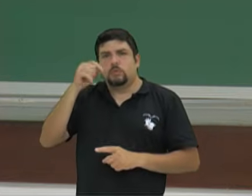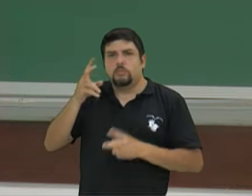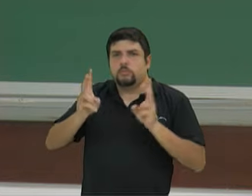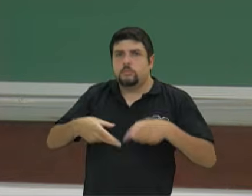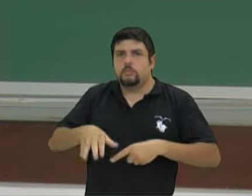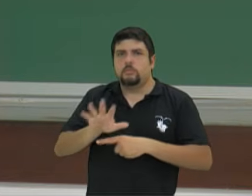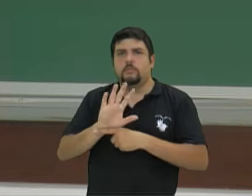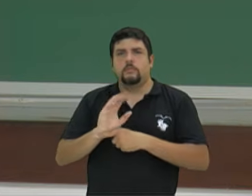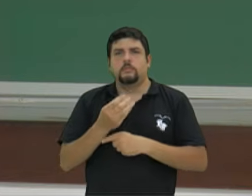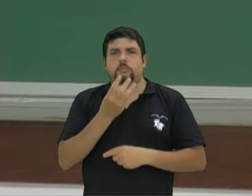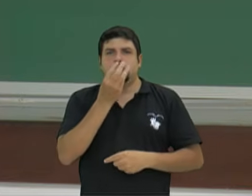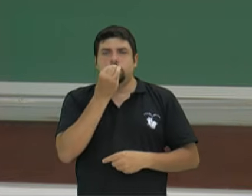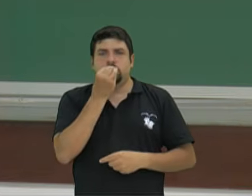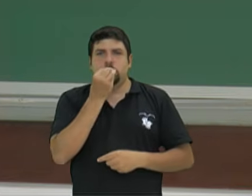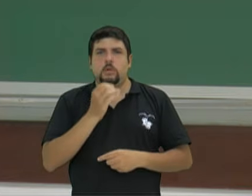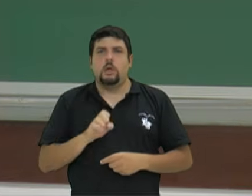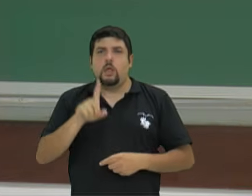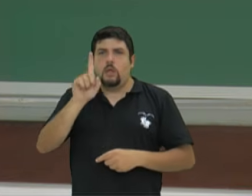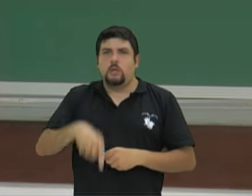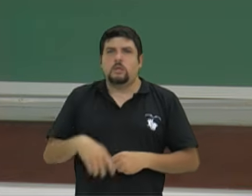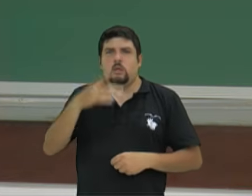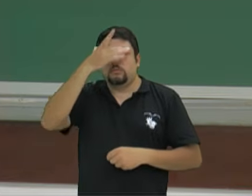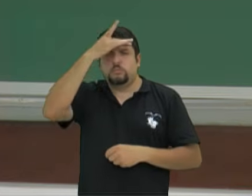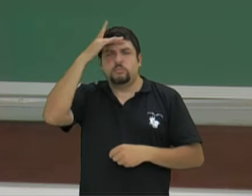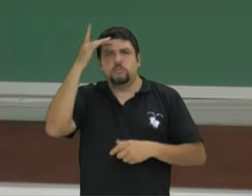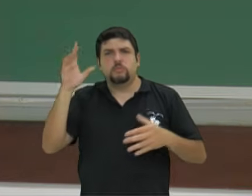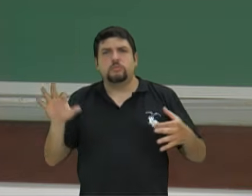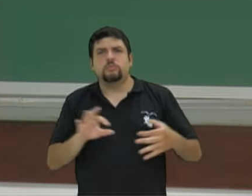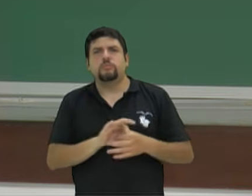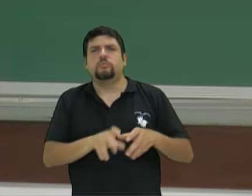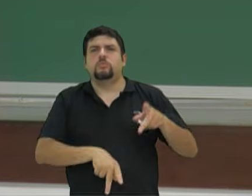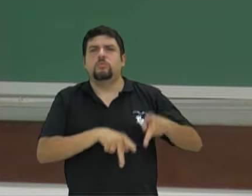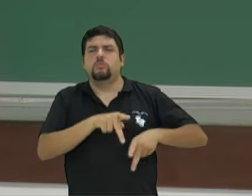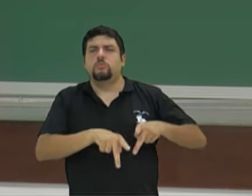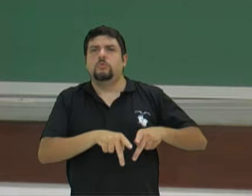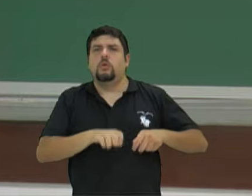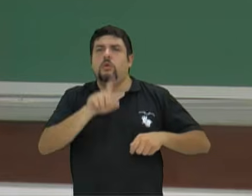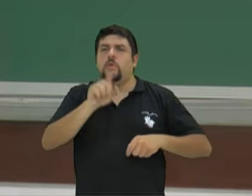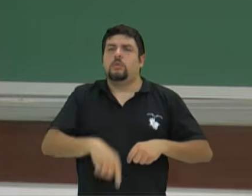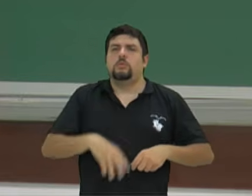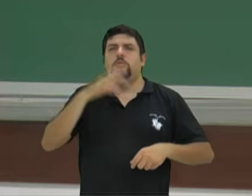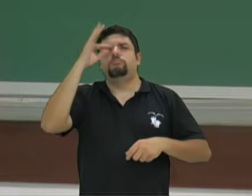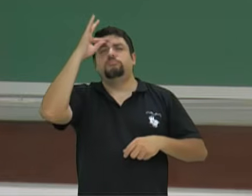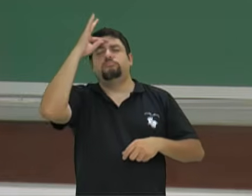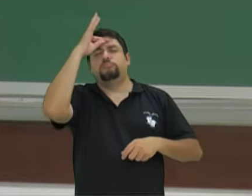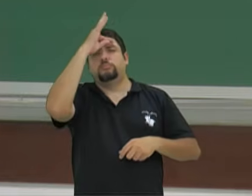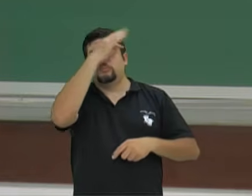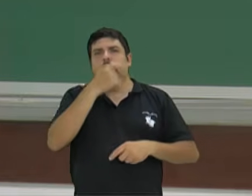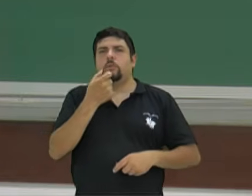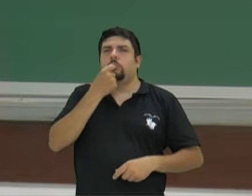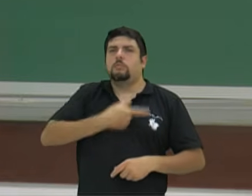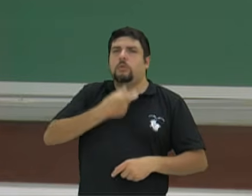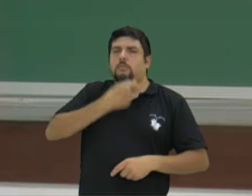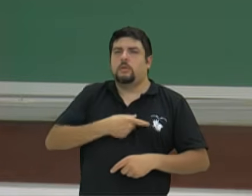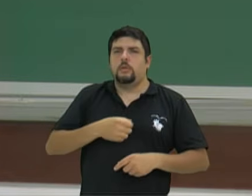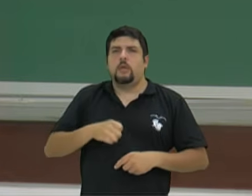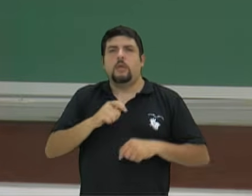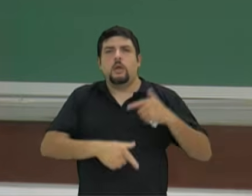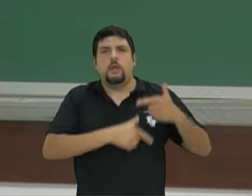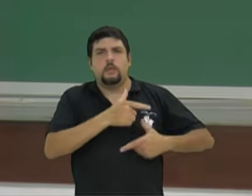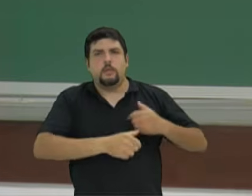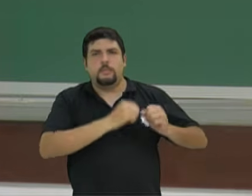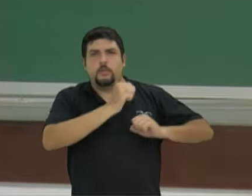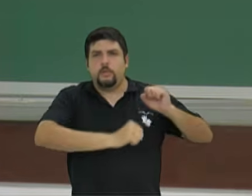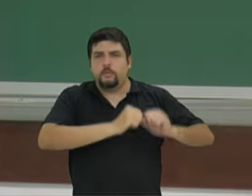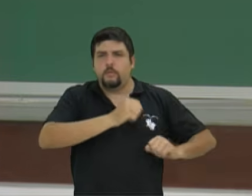Carlito é um homem do povo, ele consegue misturar humor com ingenuidade e lirismo de forma brilhante. Então ele é um trabalhador de fábrica, ele está